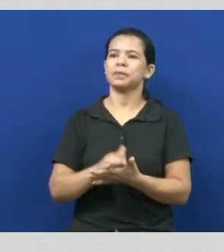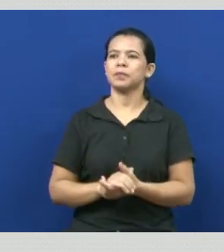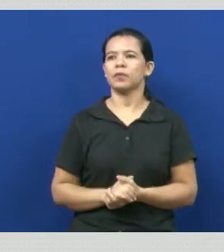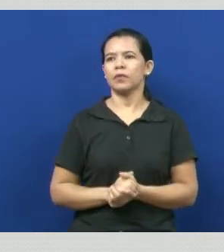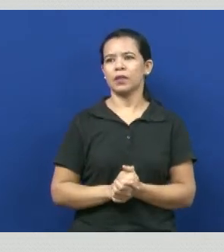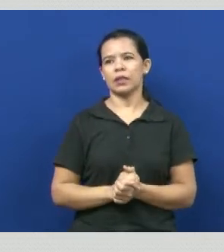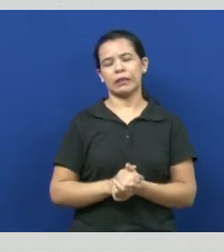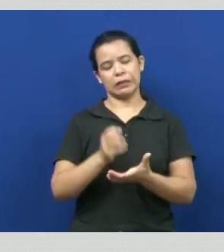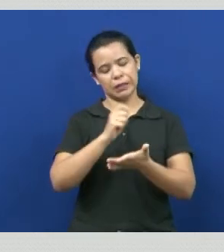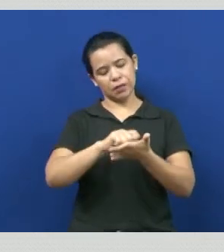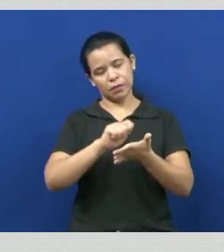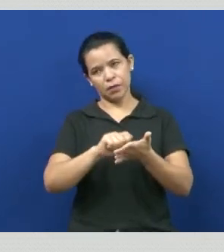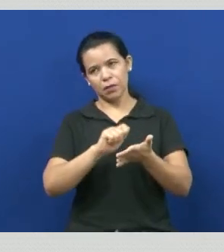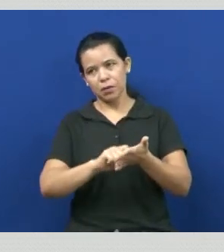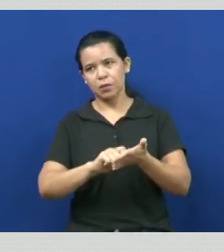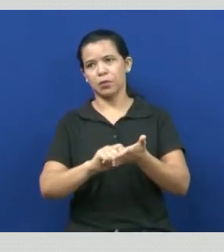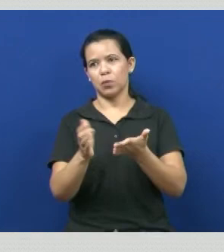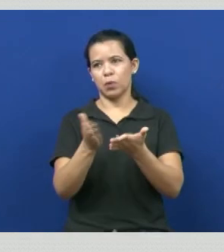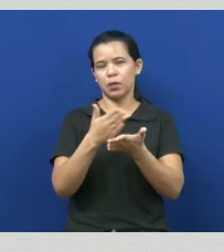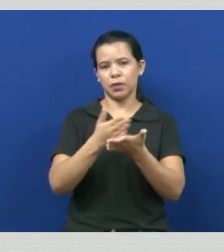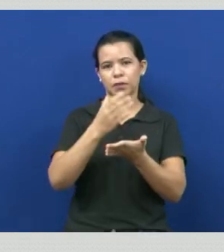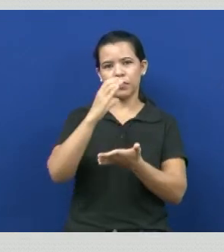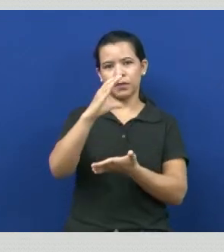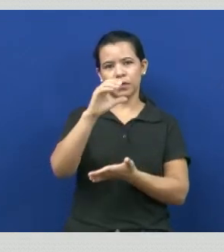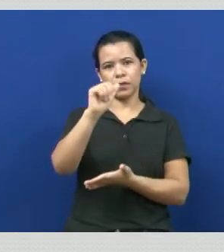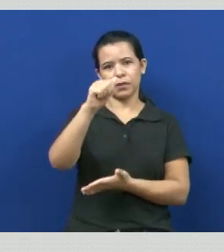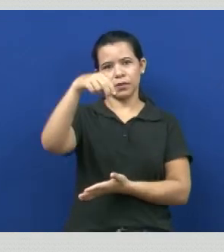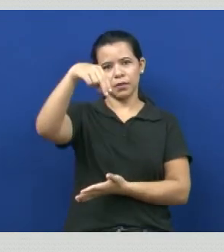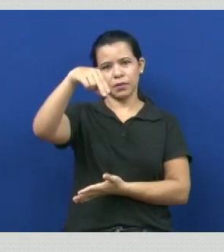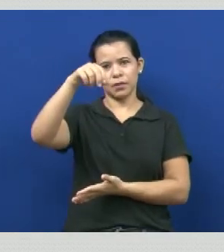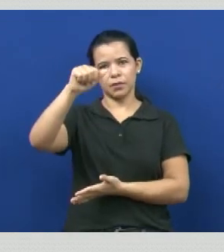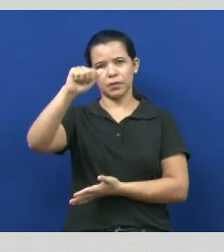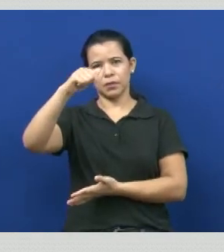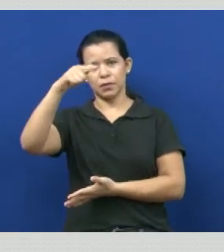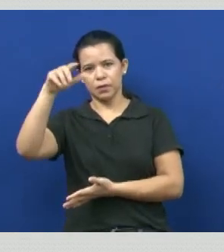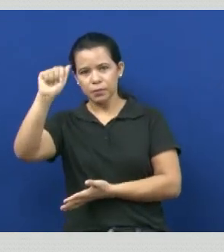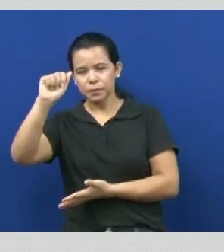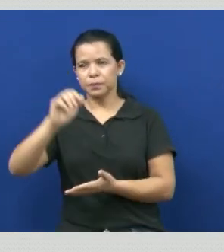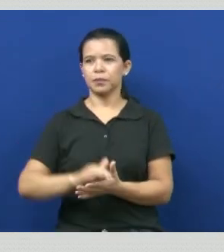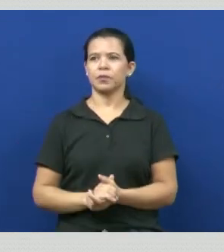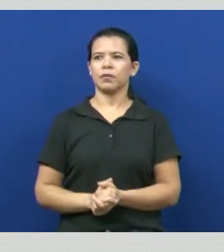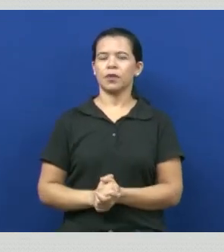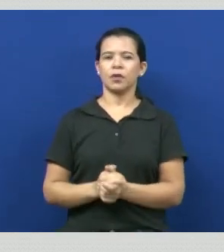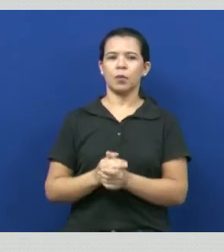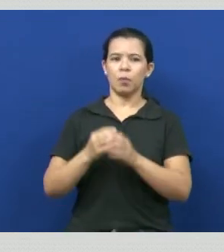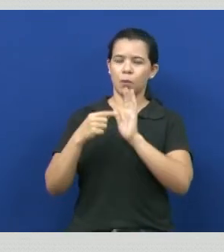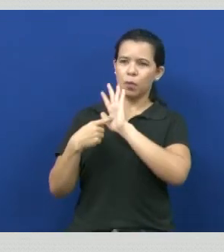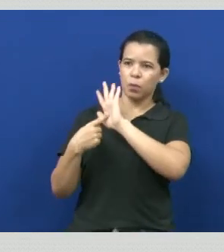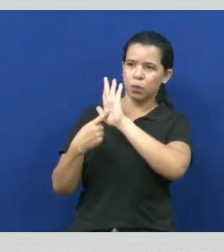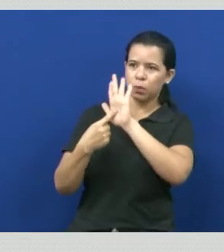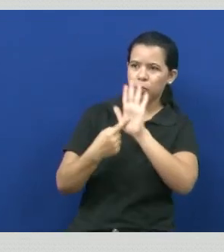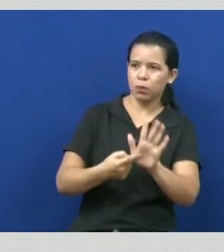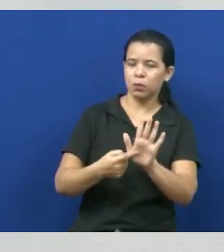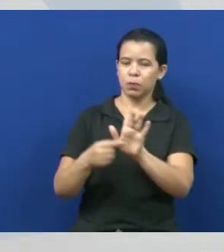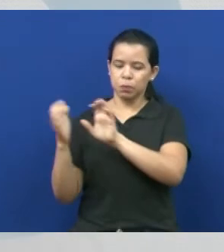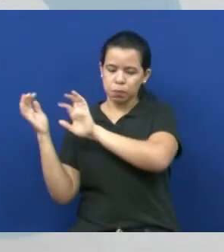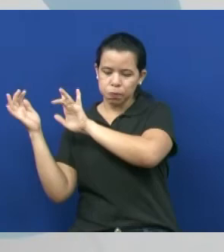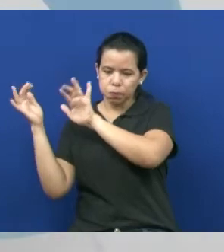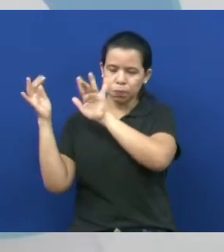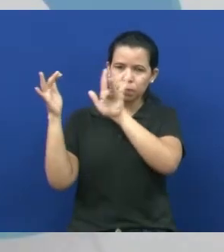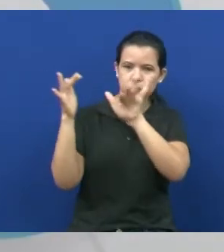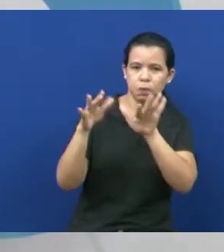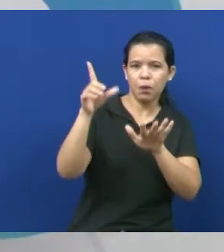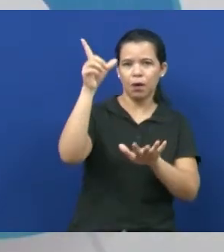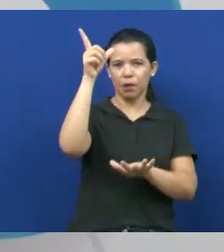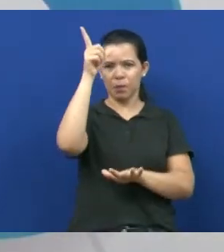escreveu em 1902, narra a migração alemã no estado do Espírito Santo. Olha só,